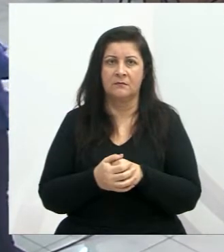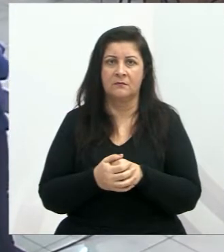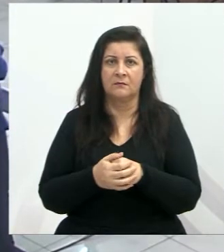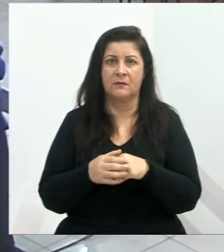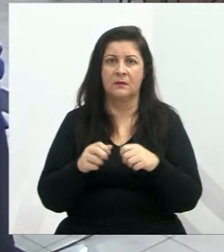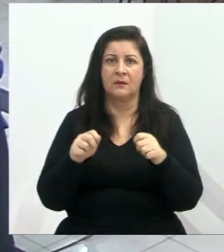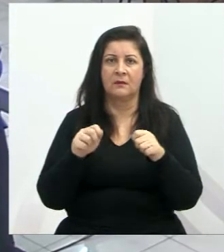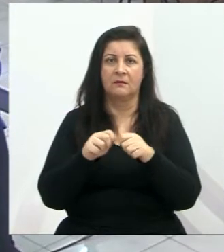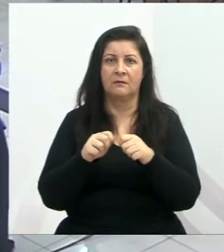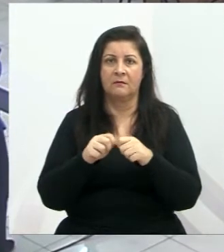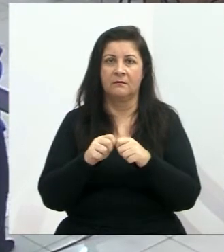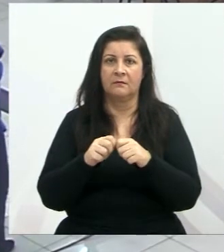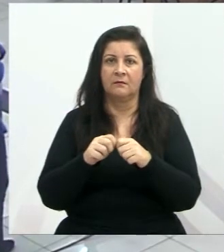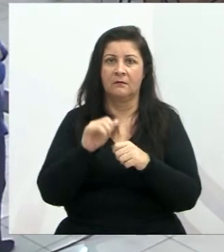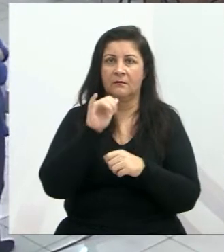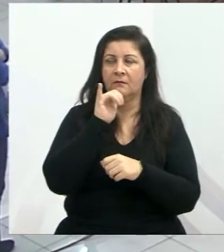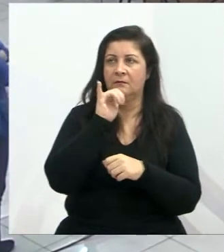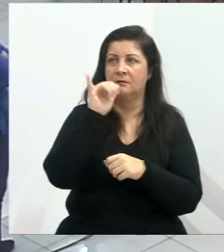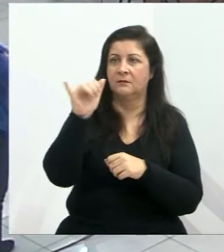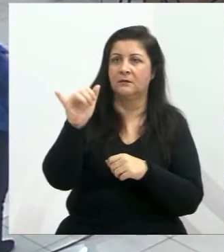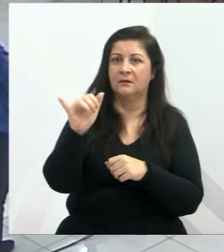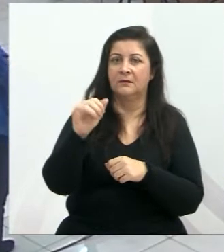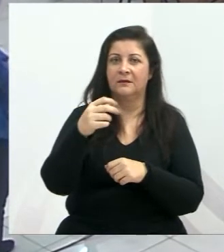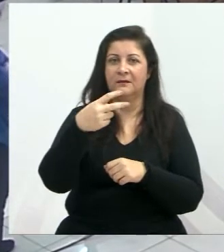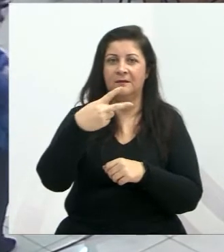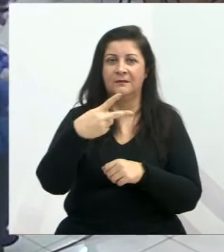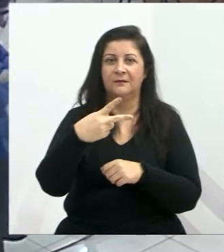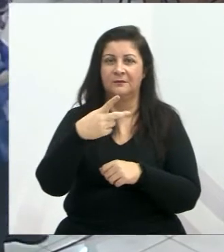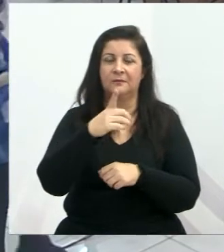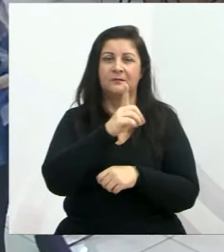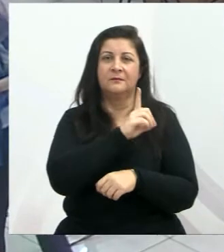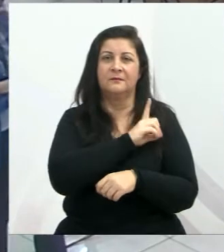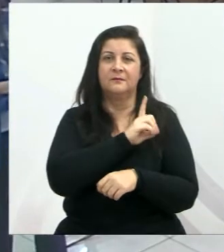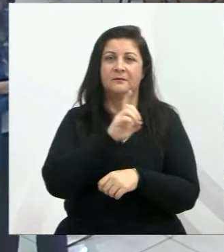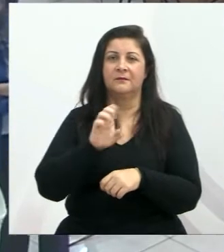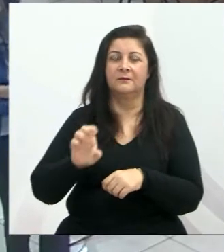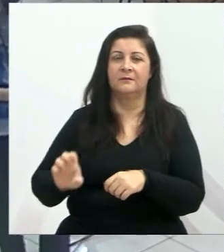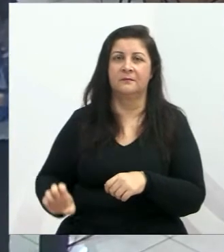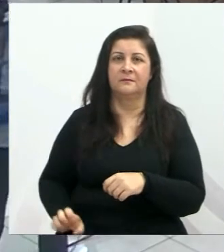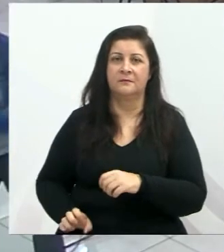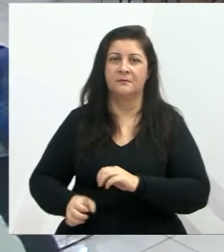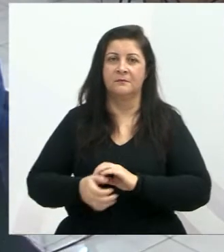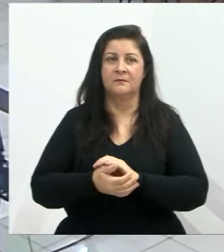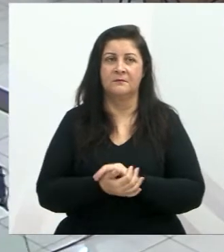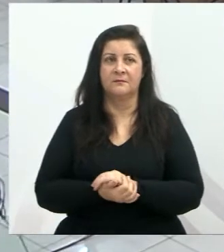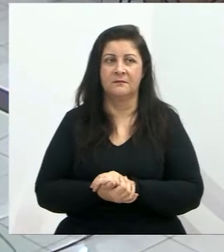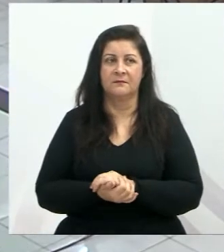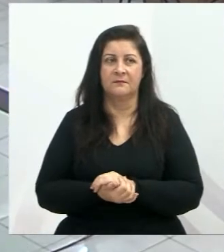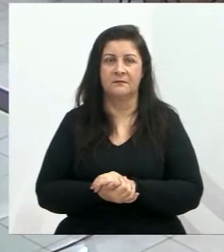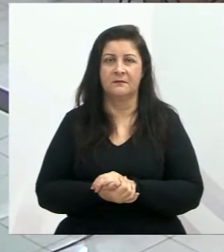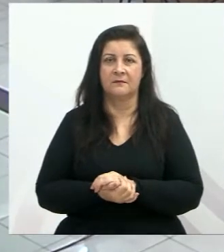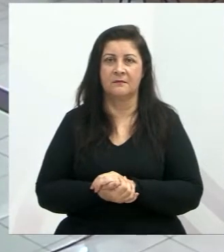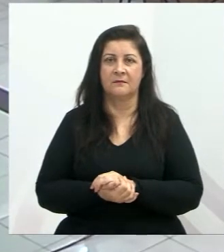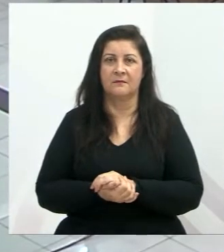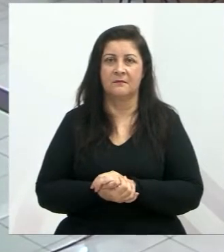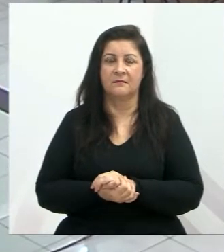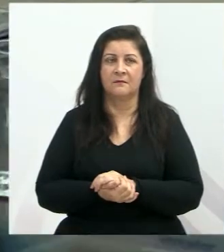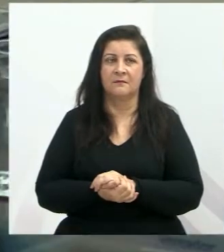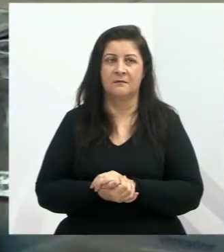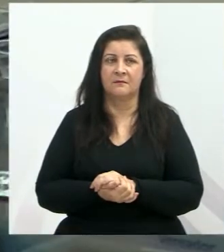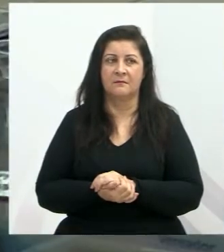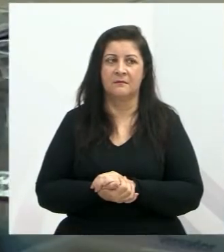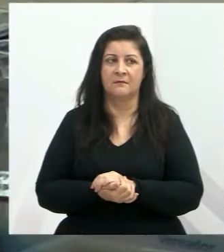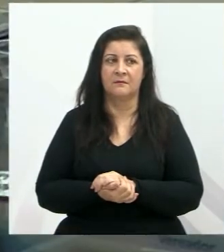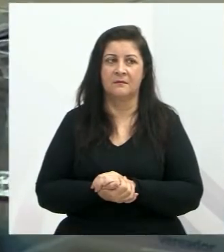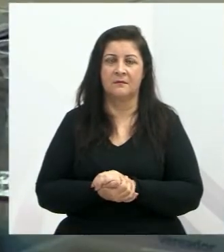Não cabe para ficar discutindo, o problema não está no pedido de informação. O Rogério Timóteo, eu não estava problema de negócio de ônibus. Então é